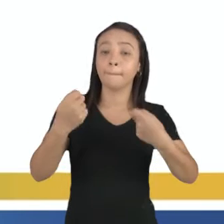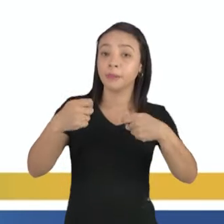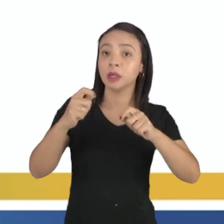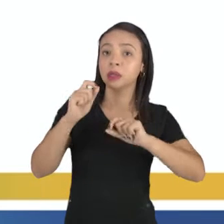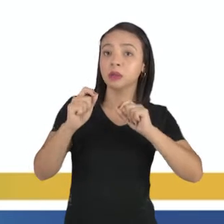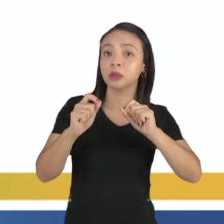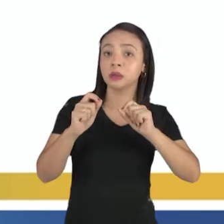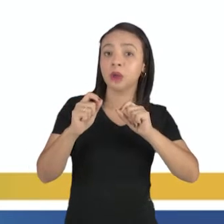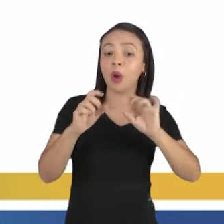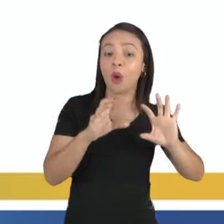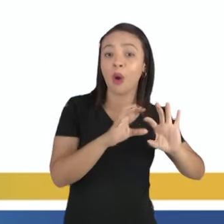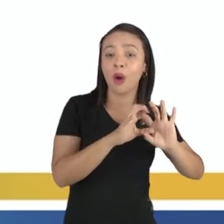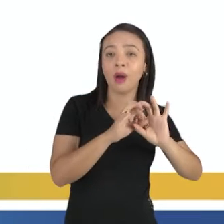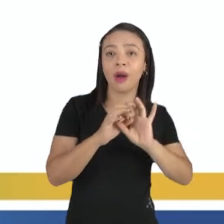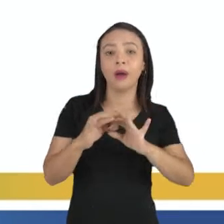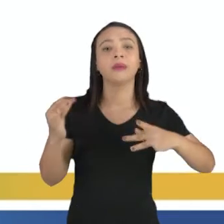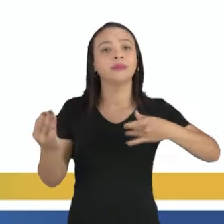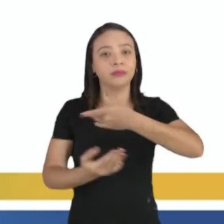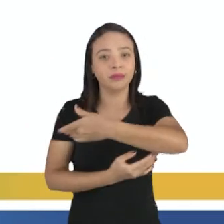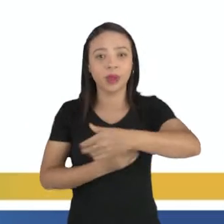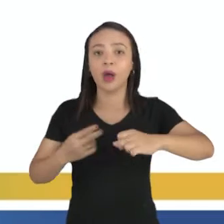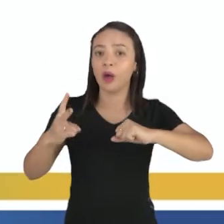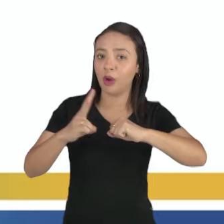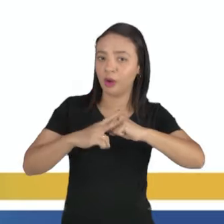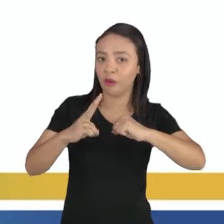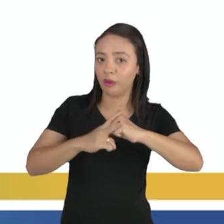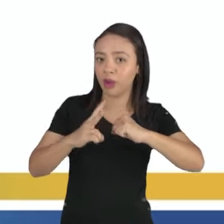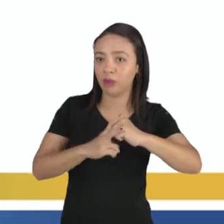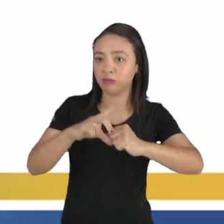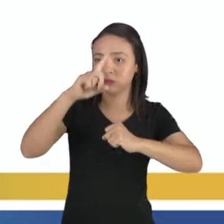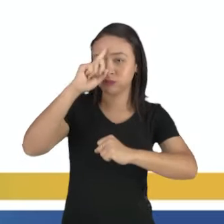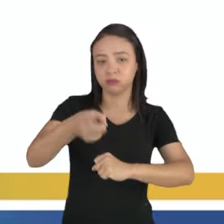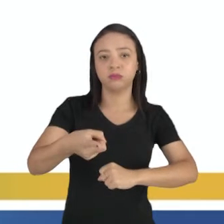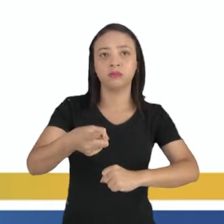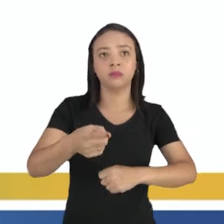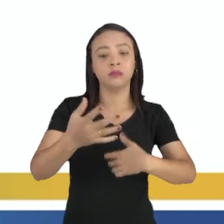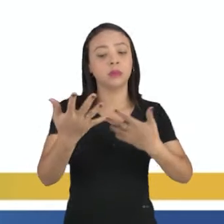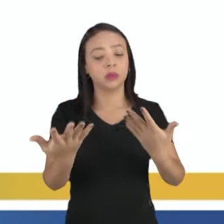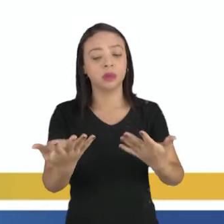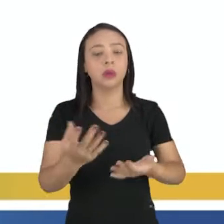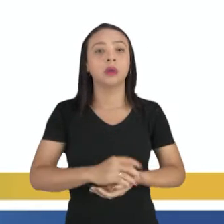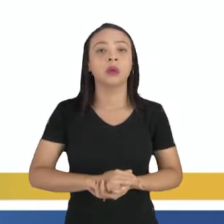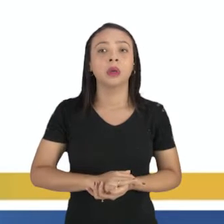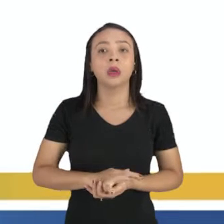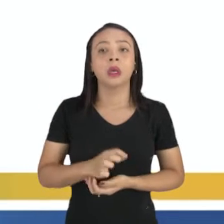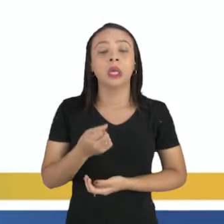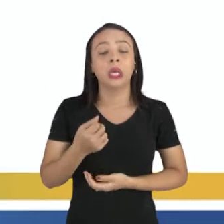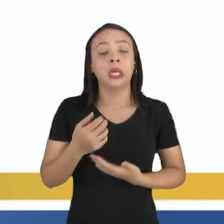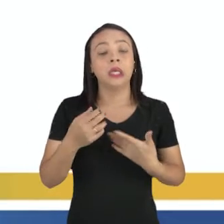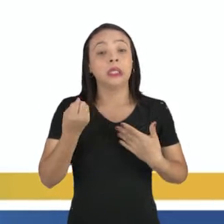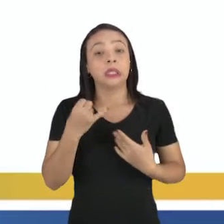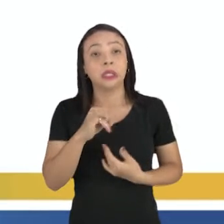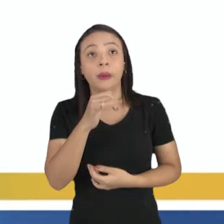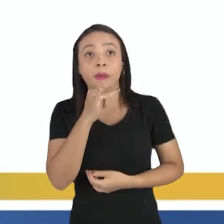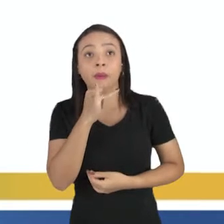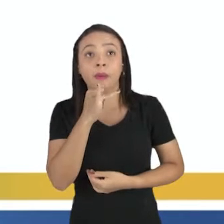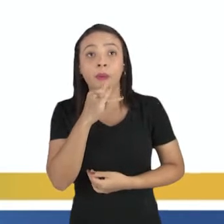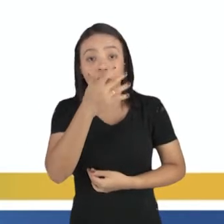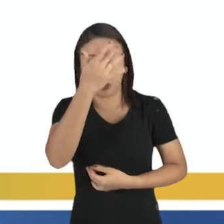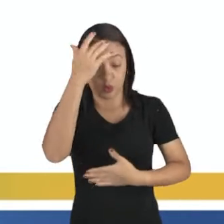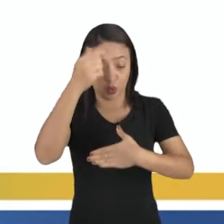poder associar aos verbos no modo imperativo. Ao invés do autor desse